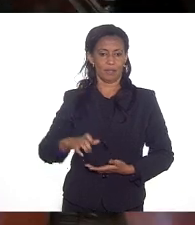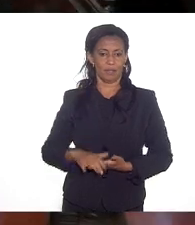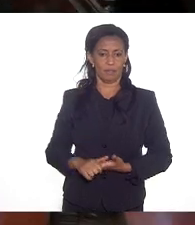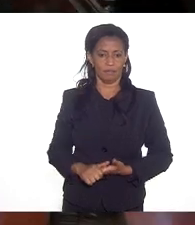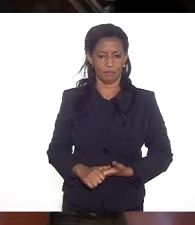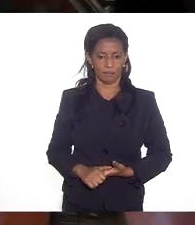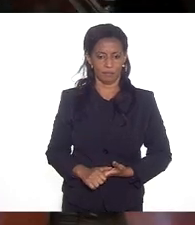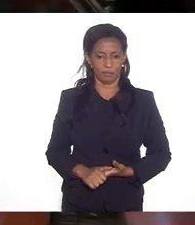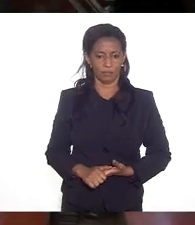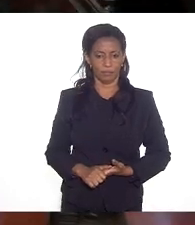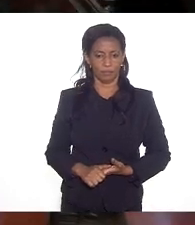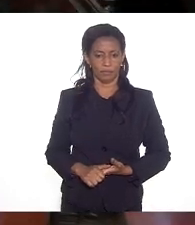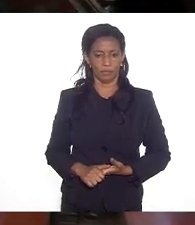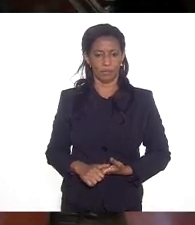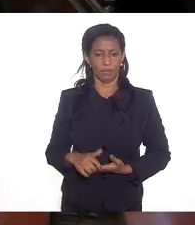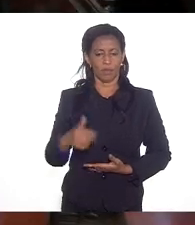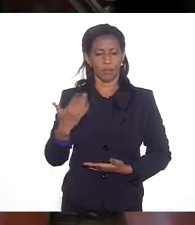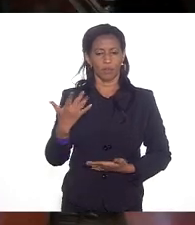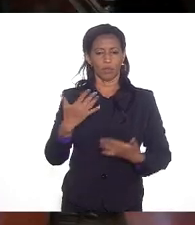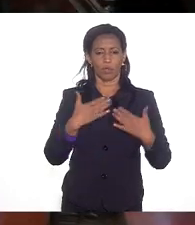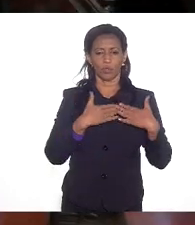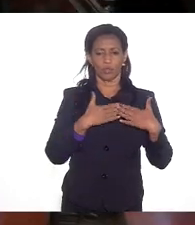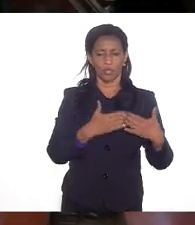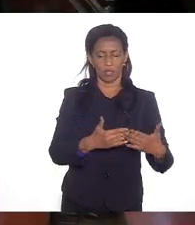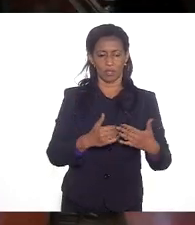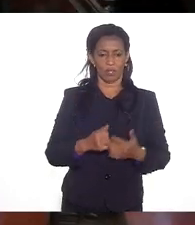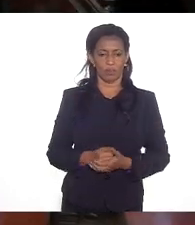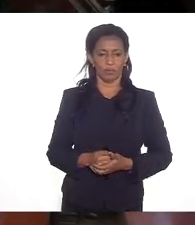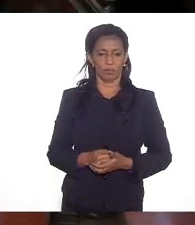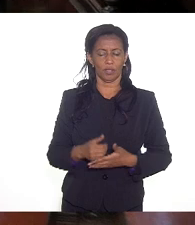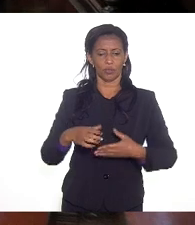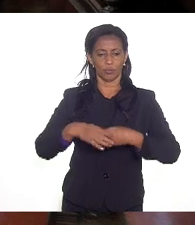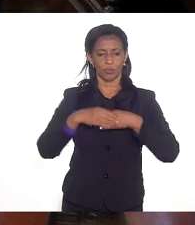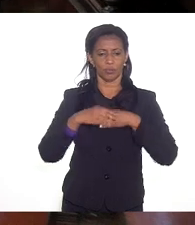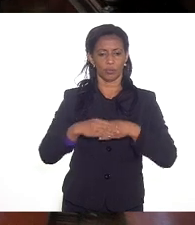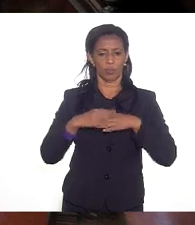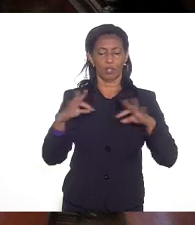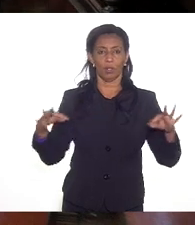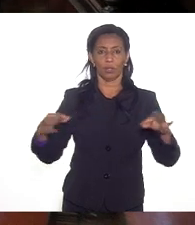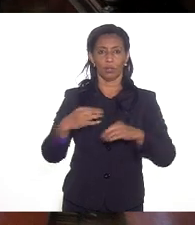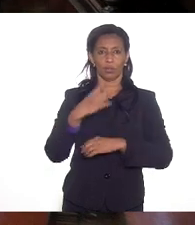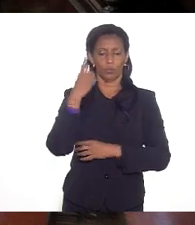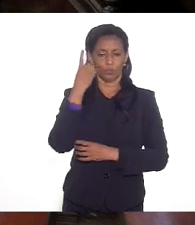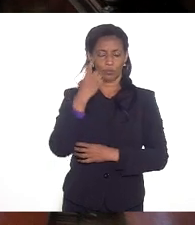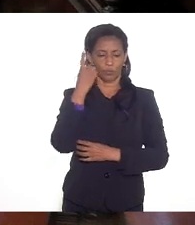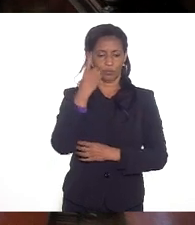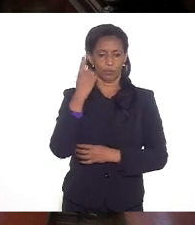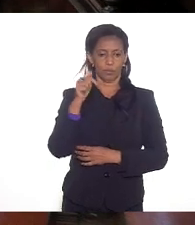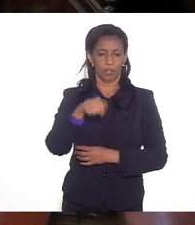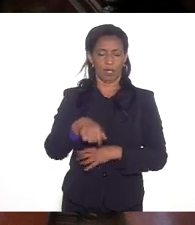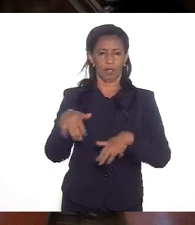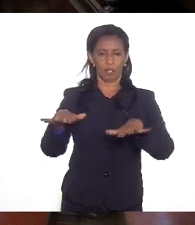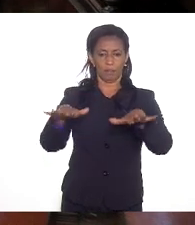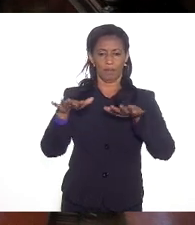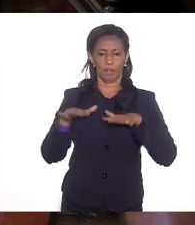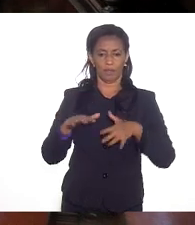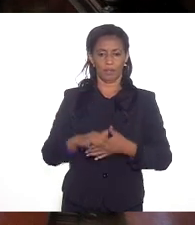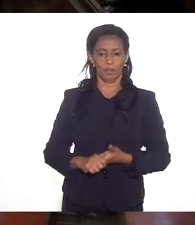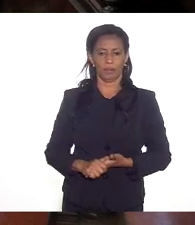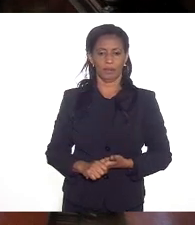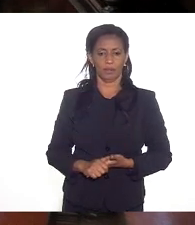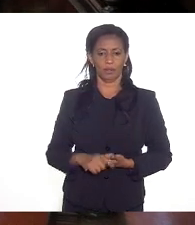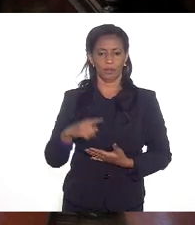obrigada senhor presidente eu gostaria de saudá-lo gostaria de cumprimentar todos os deputados e deputadas aqui em plenário